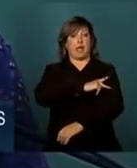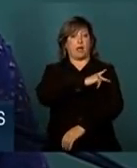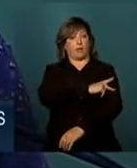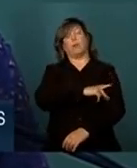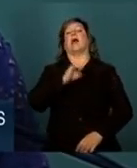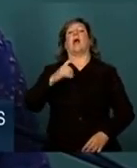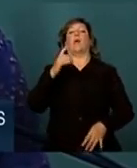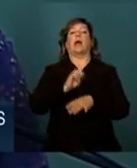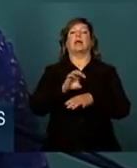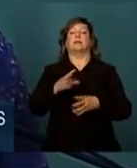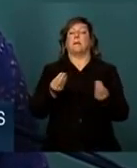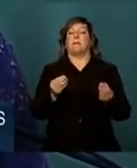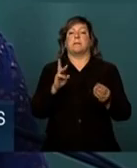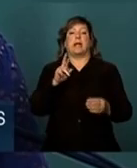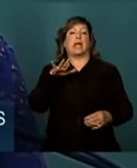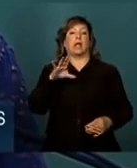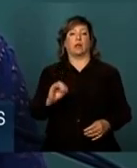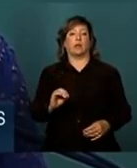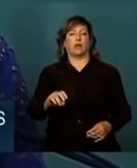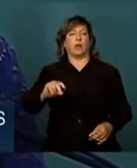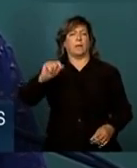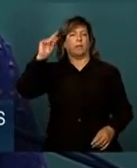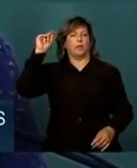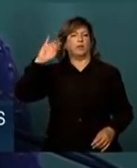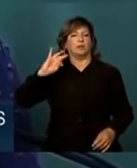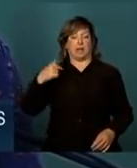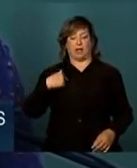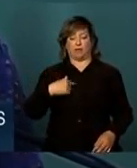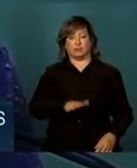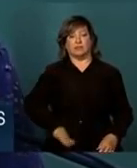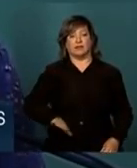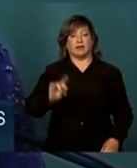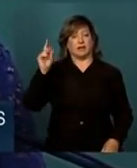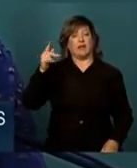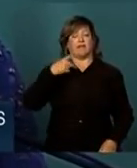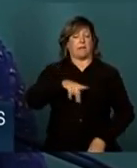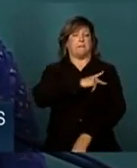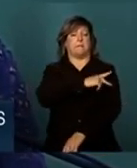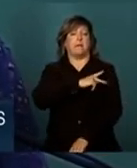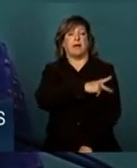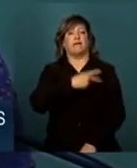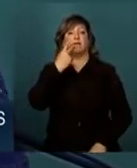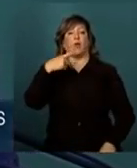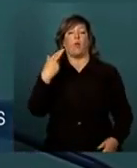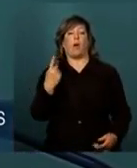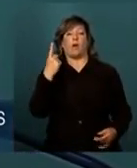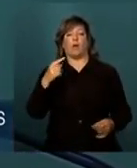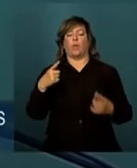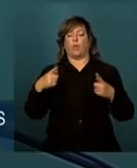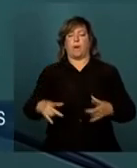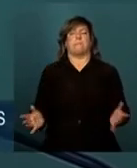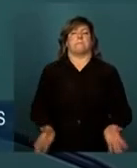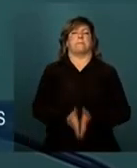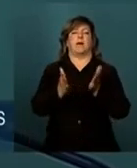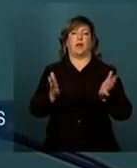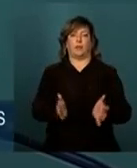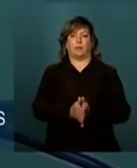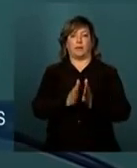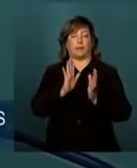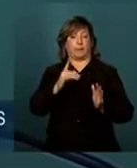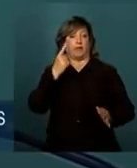rico. Foi visto durante muito tempo, na minha infância, o Piauí era sinônimo de um estado pobre.